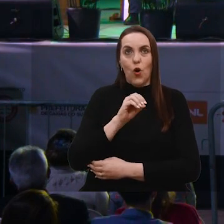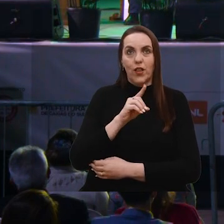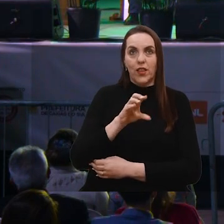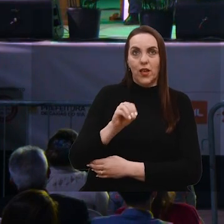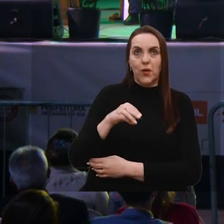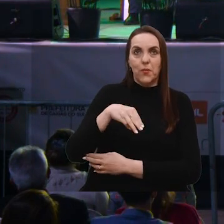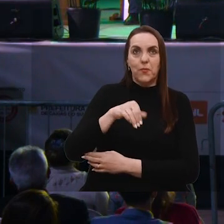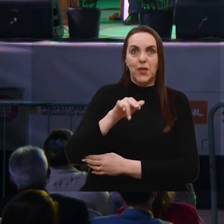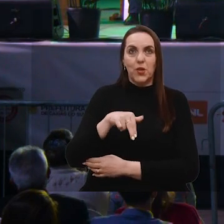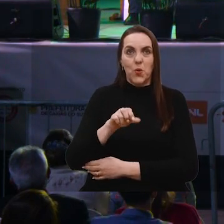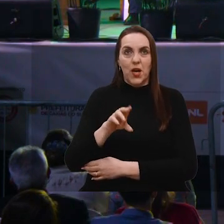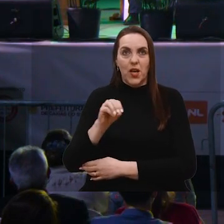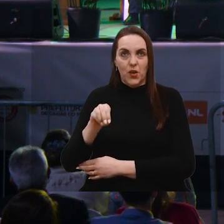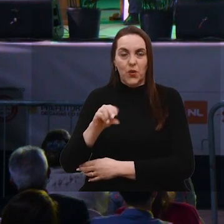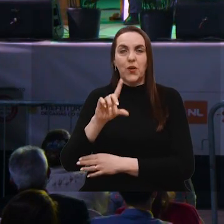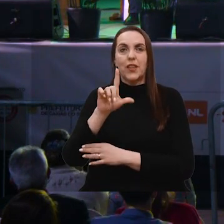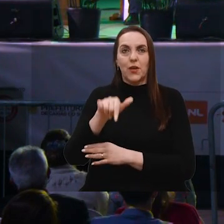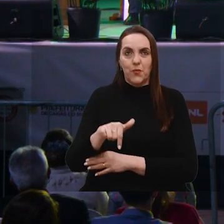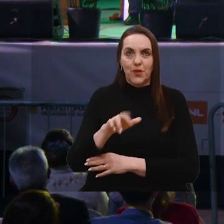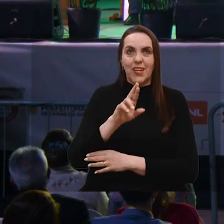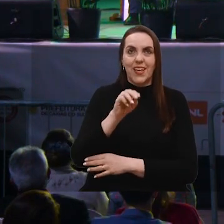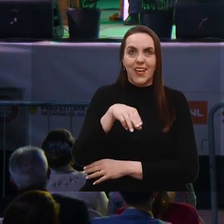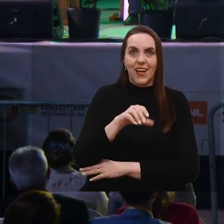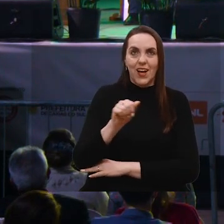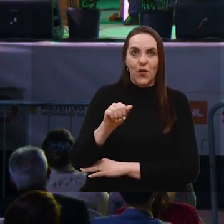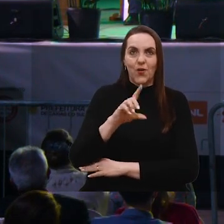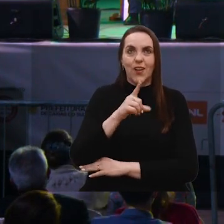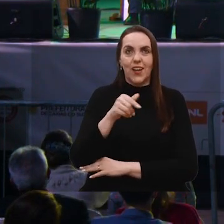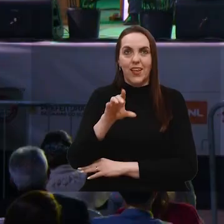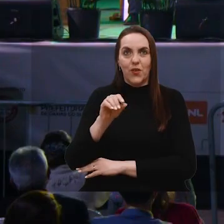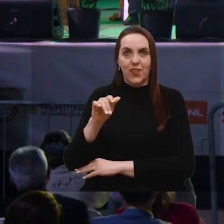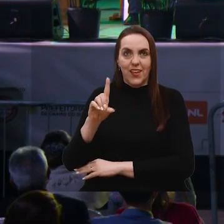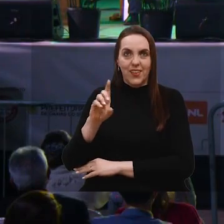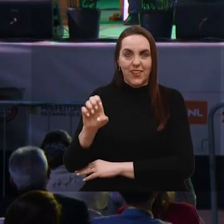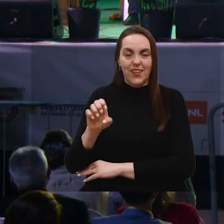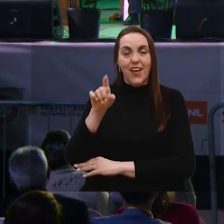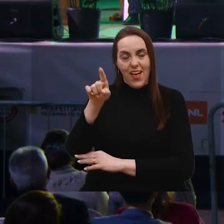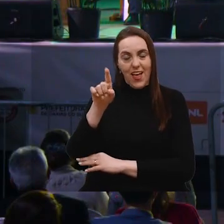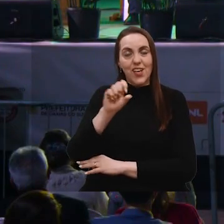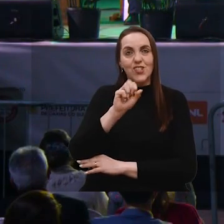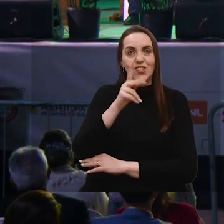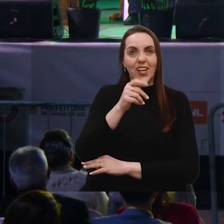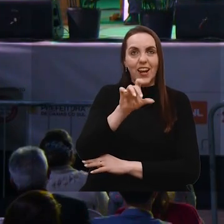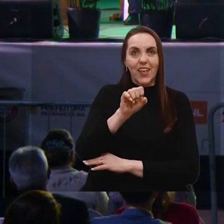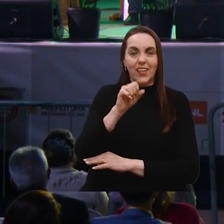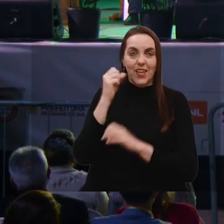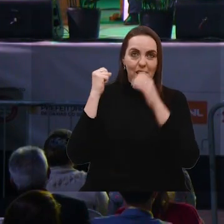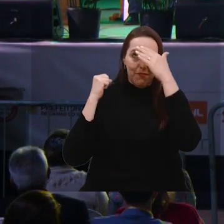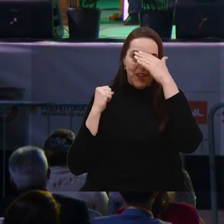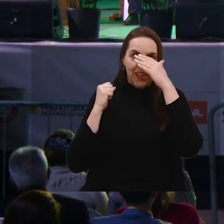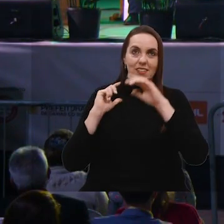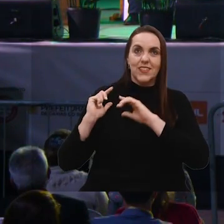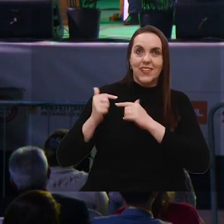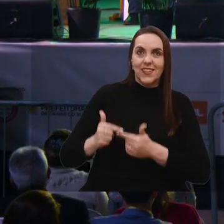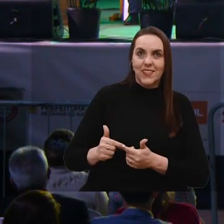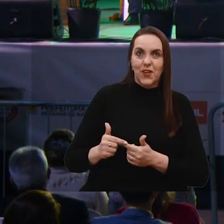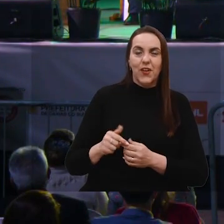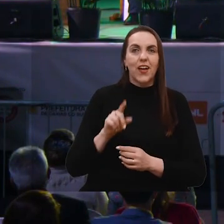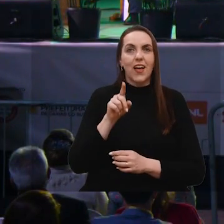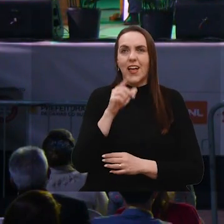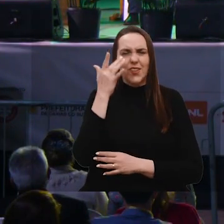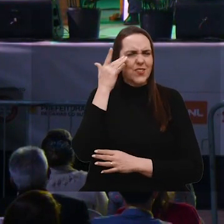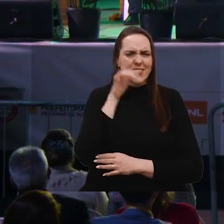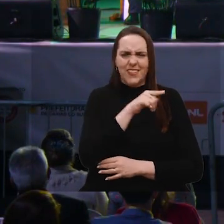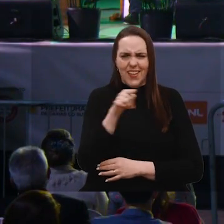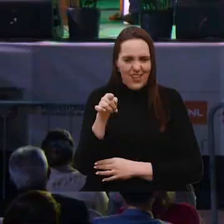CTG. Eu, no Rodeio Minuano, depois no Rincão da Lealdade, e a Shirley no Imigrantes e Tradição. E o que